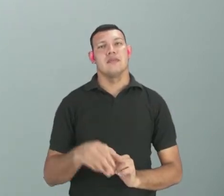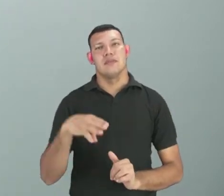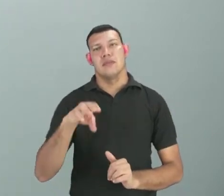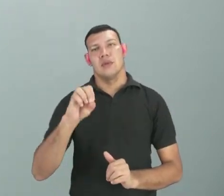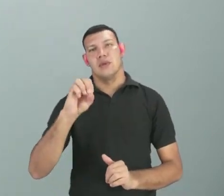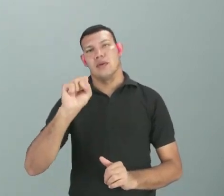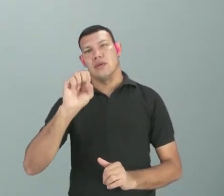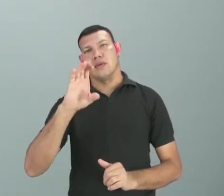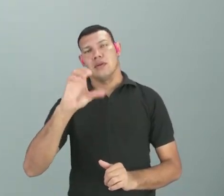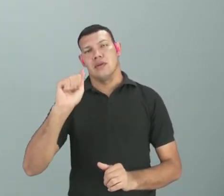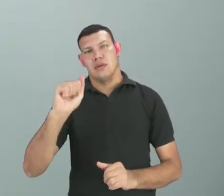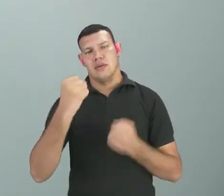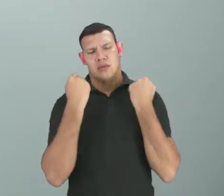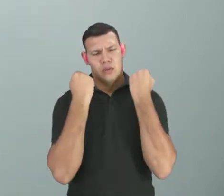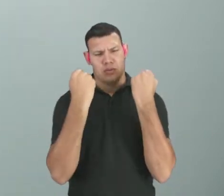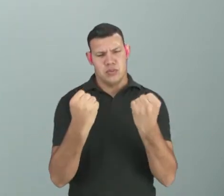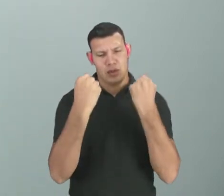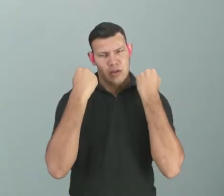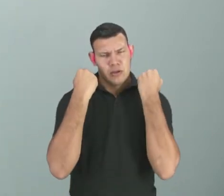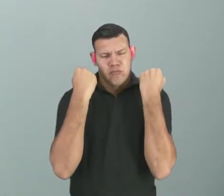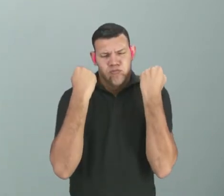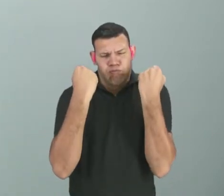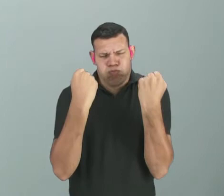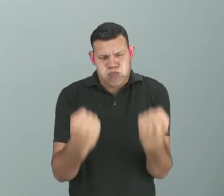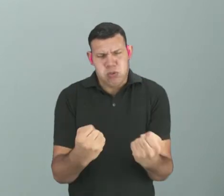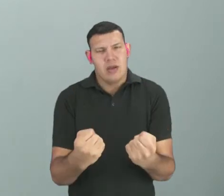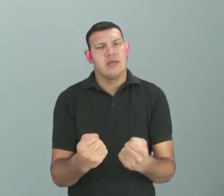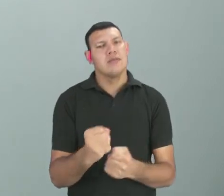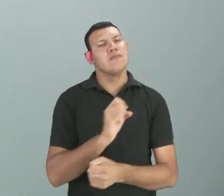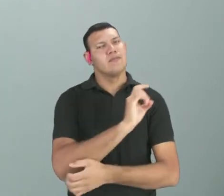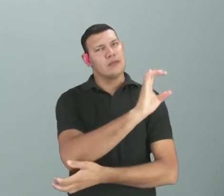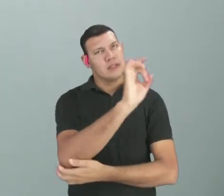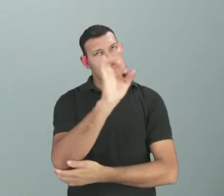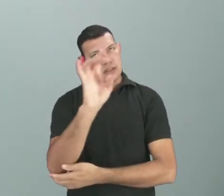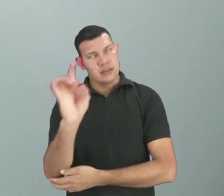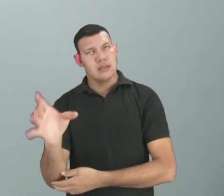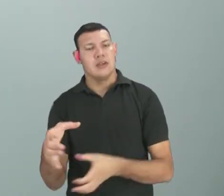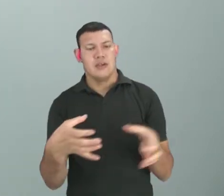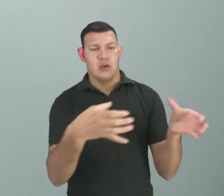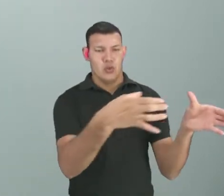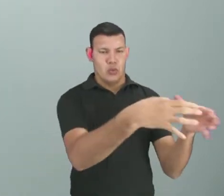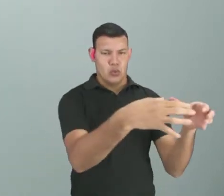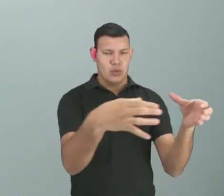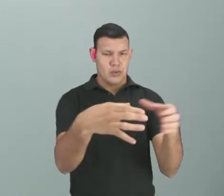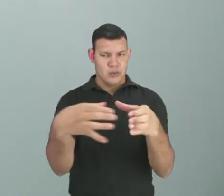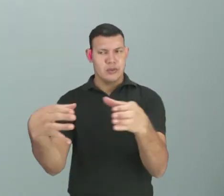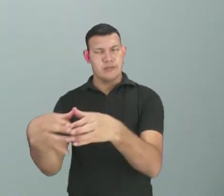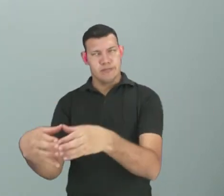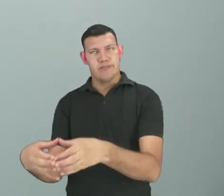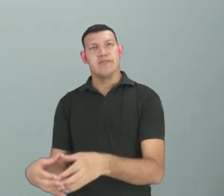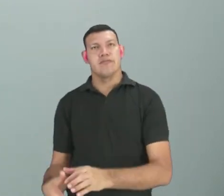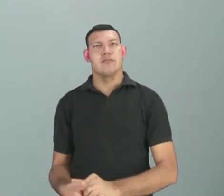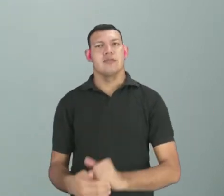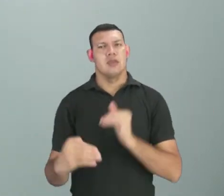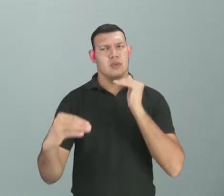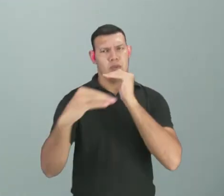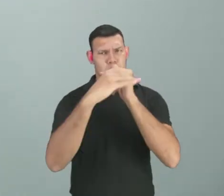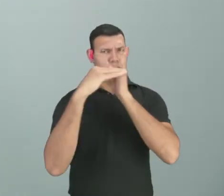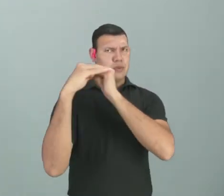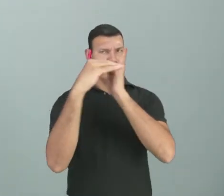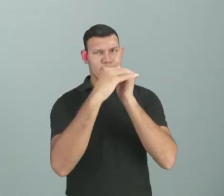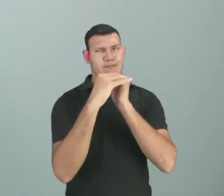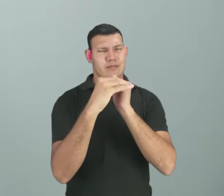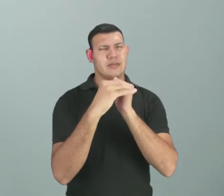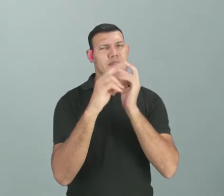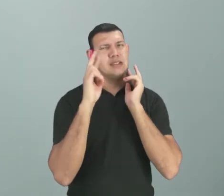existe o peso pesado. Então, cada atleta luta de igual para igual, né? Eu espero que vocês tenham